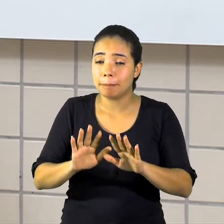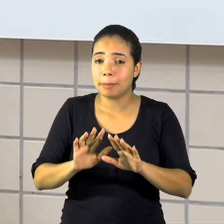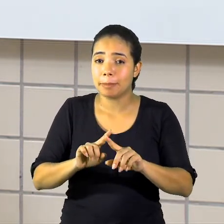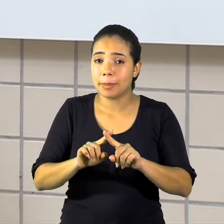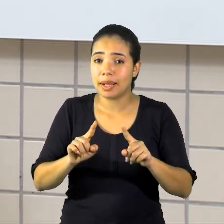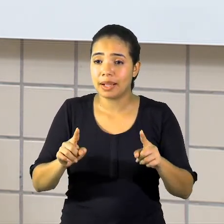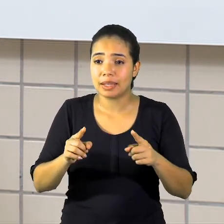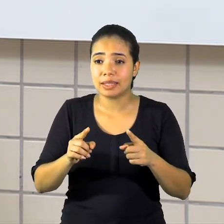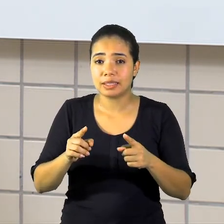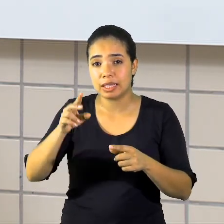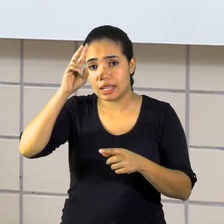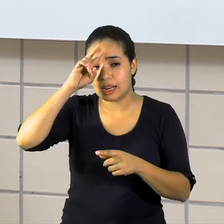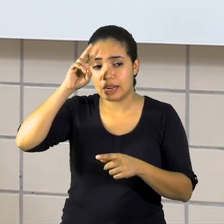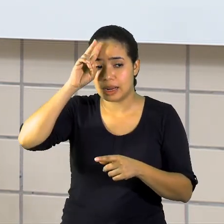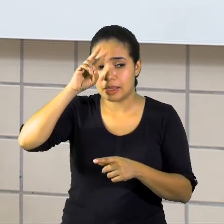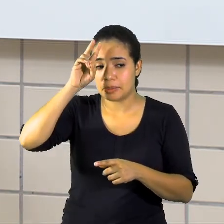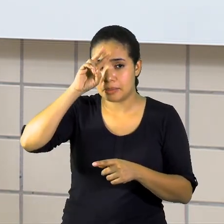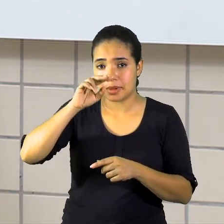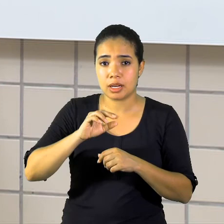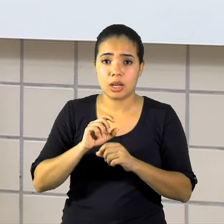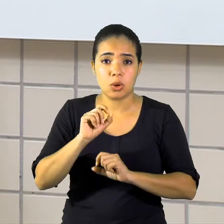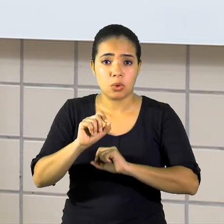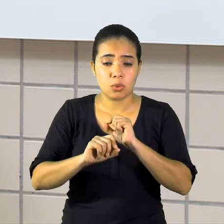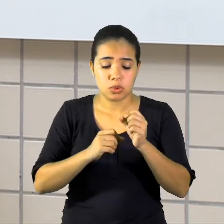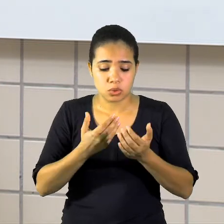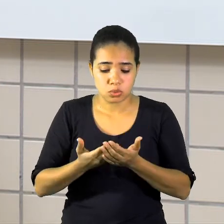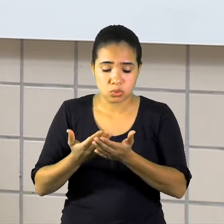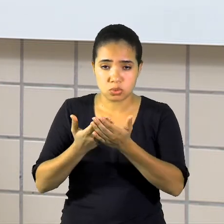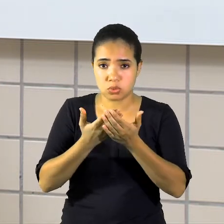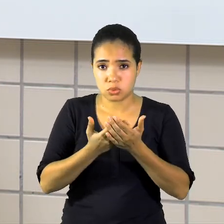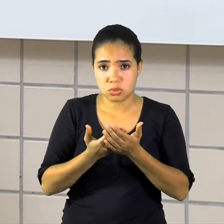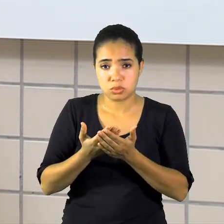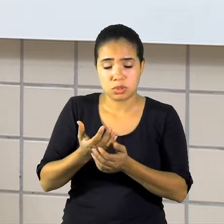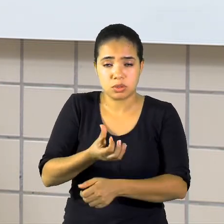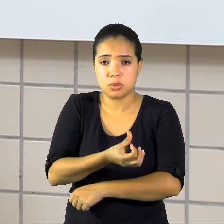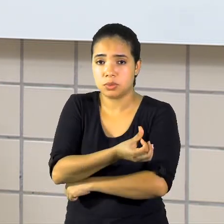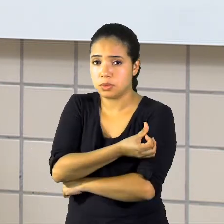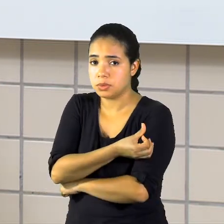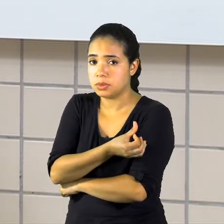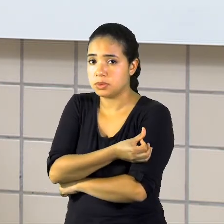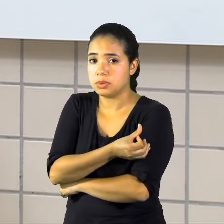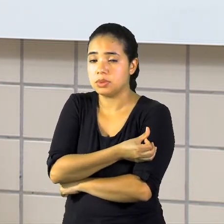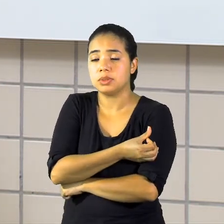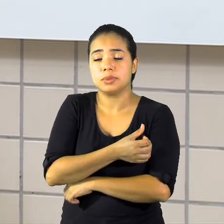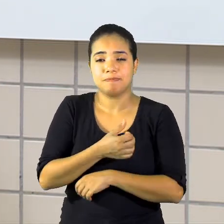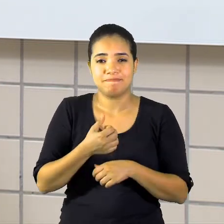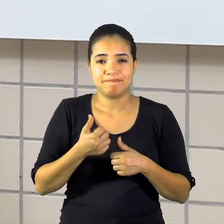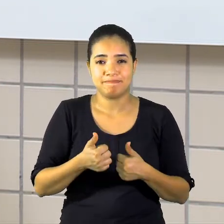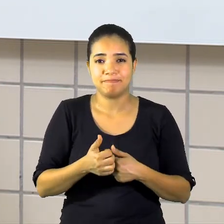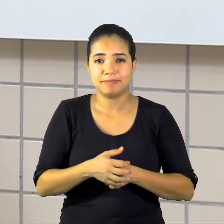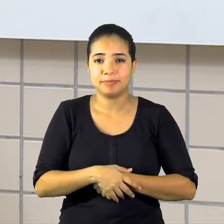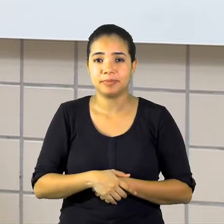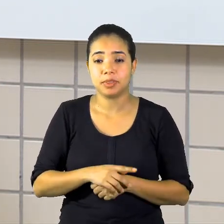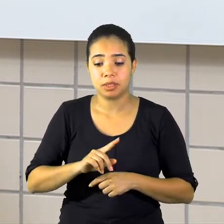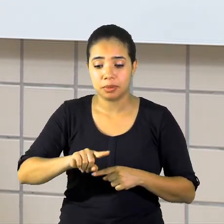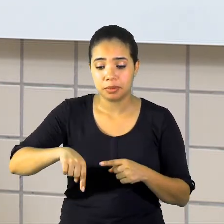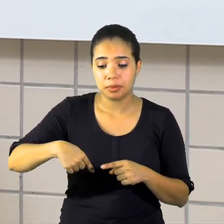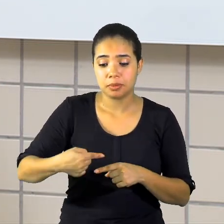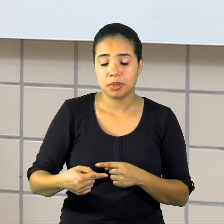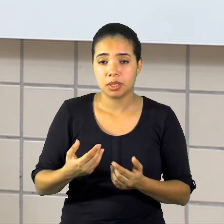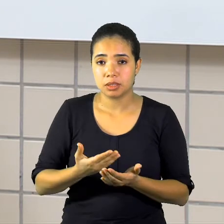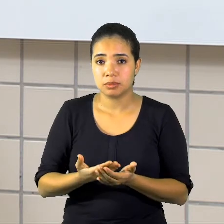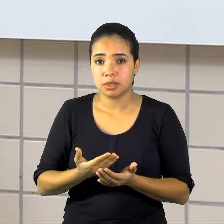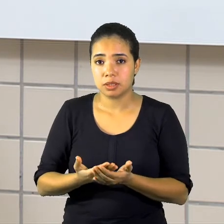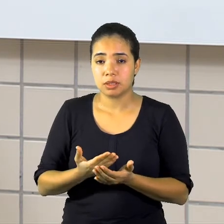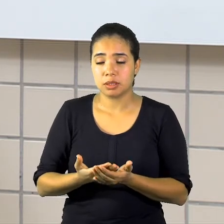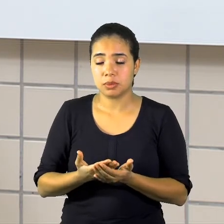gente relembrar, para nós nos lembrarmos o que nós já estudamos lá no 6º ano e para reforçar. Na próxima aula nós vamos